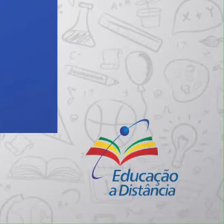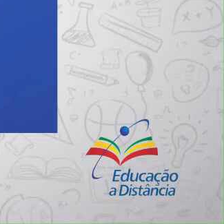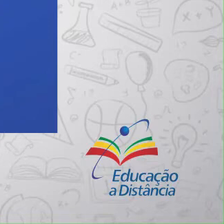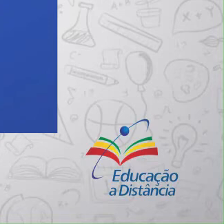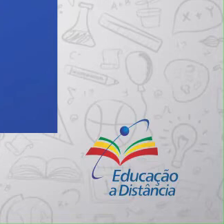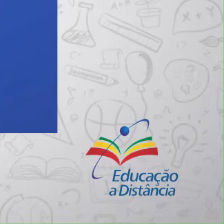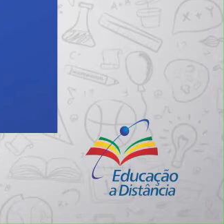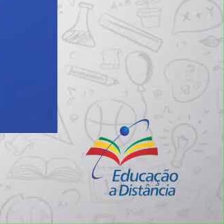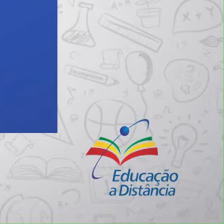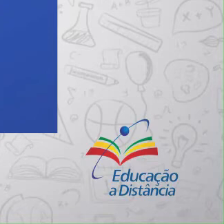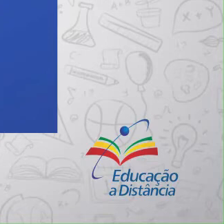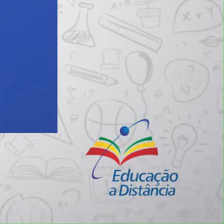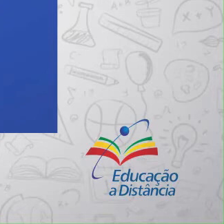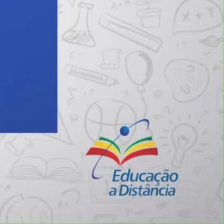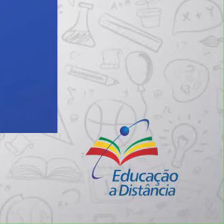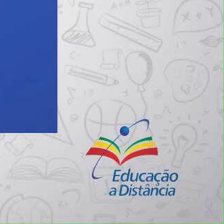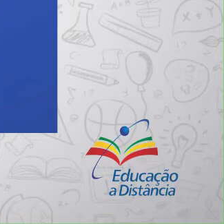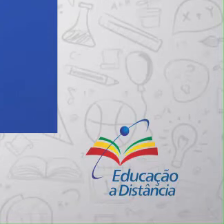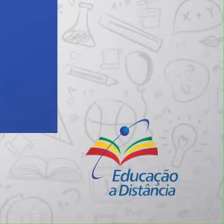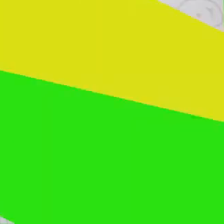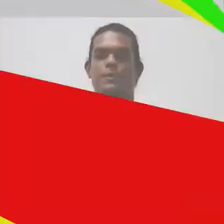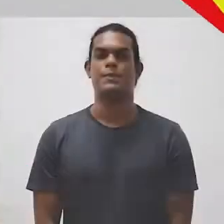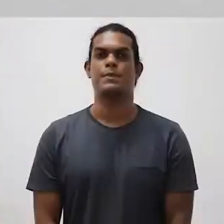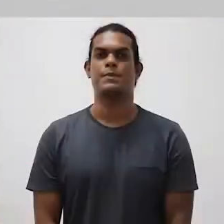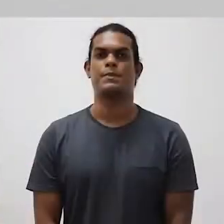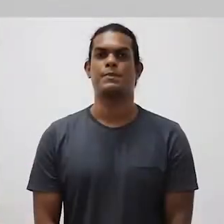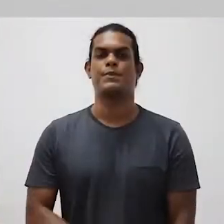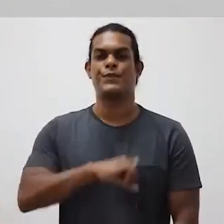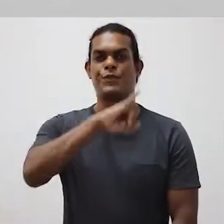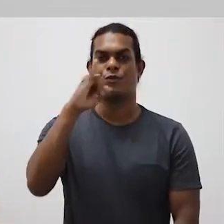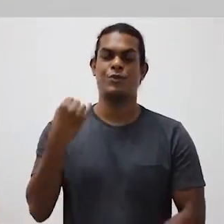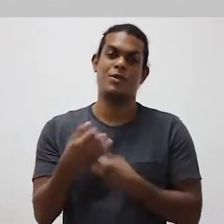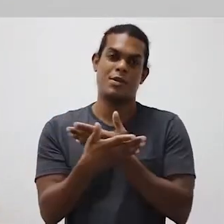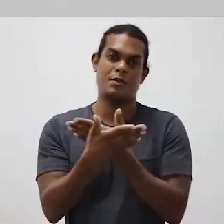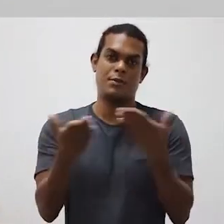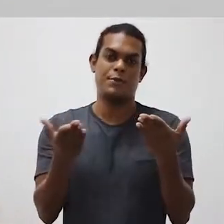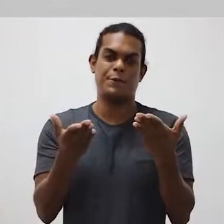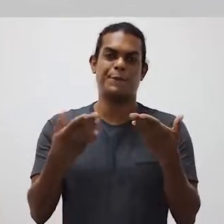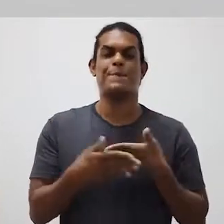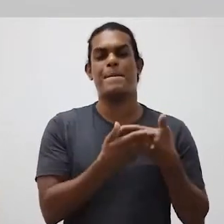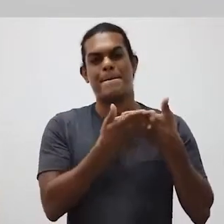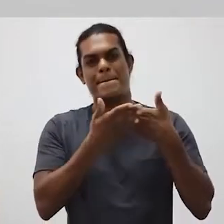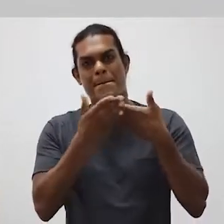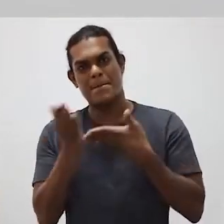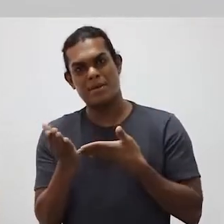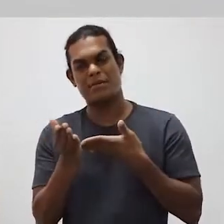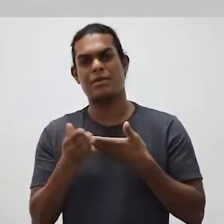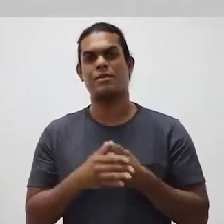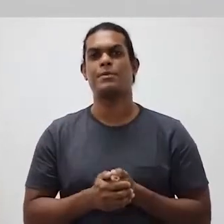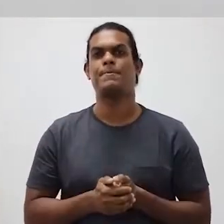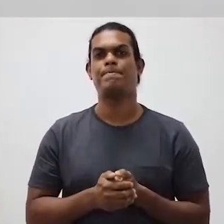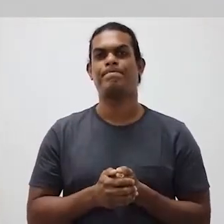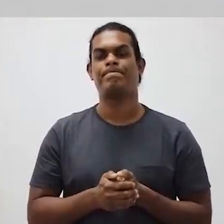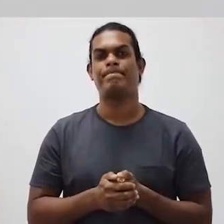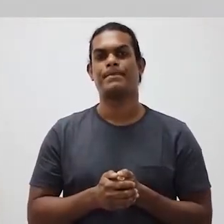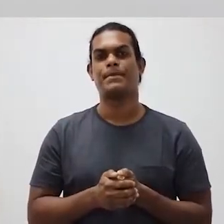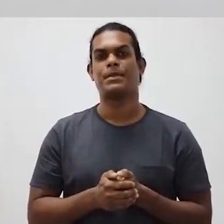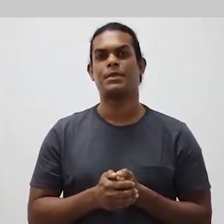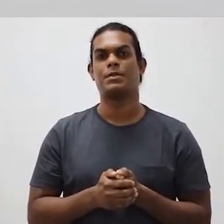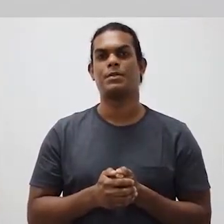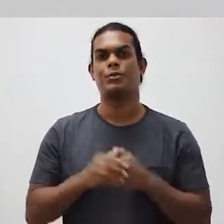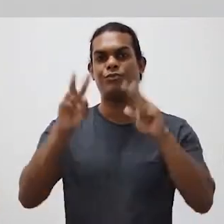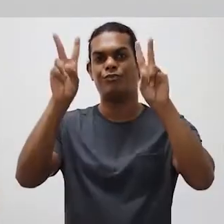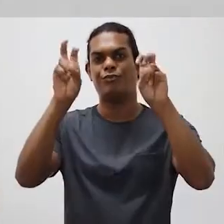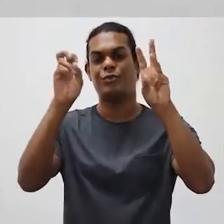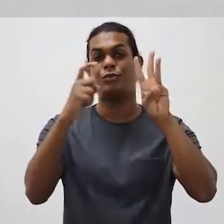importância dos modais de transporte ferroviário e aquaviário. Olá pessoal, sejam todos bem-vindos à competência 3. Já